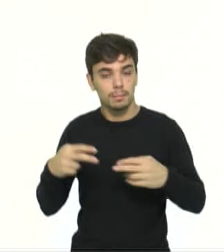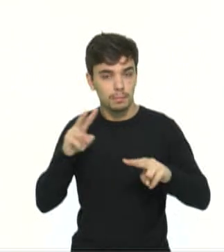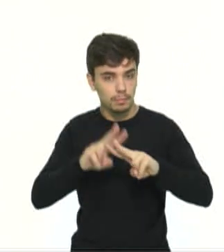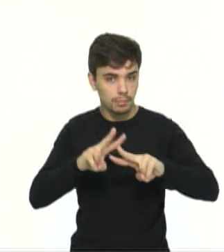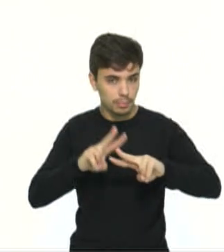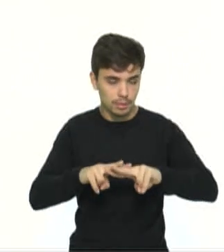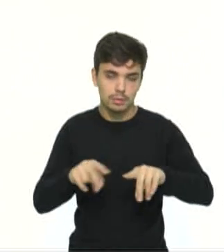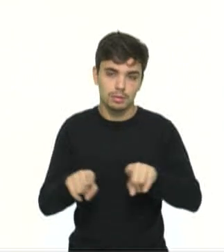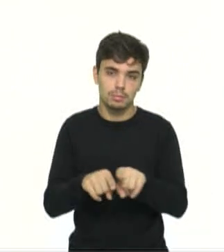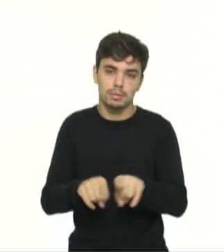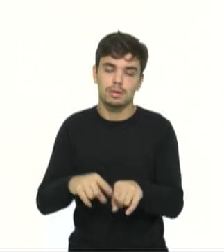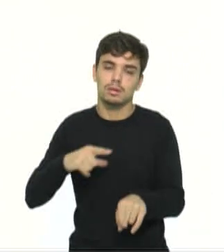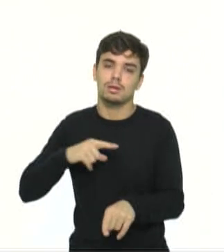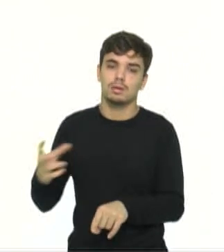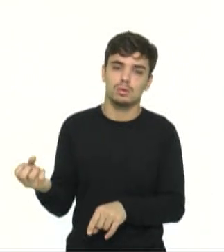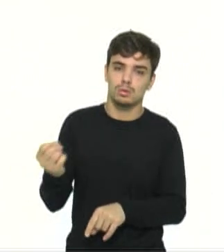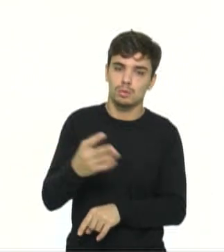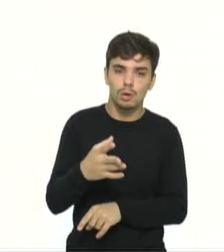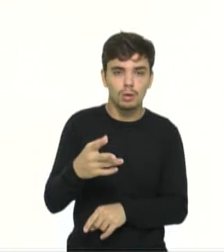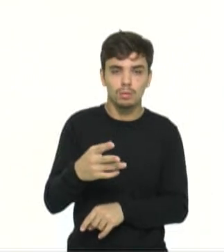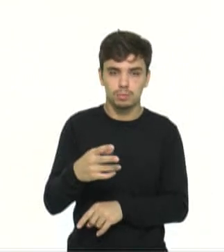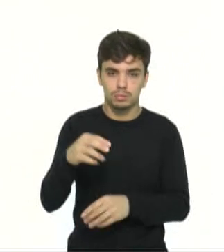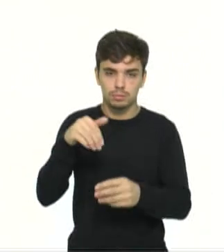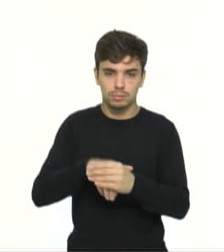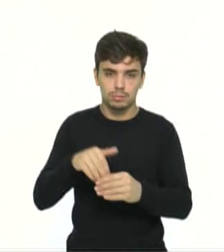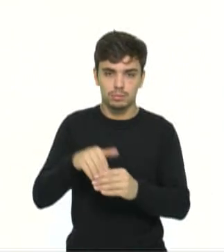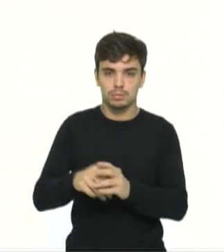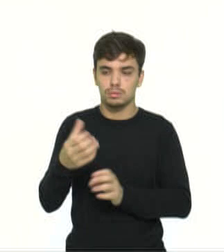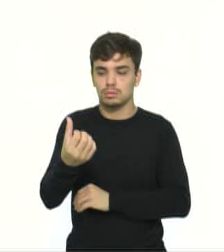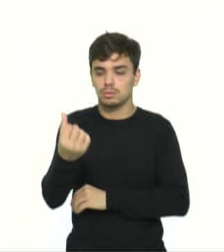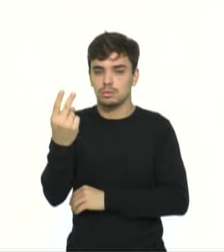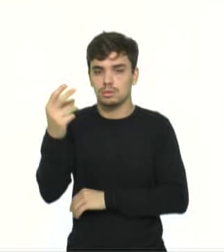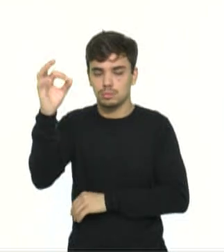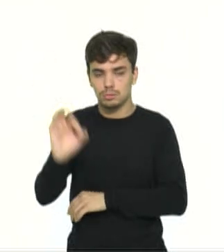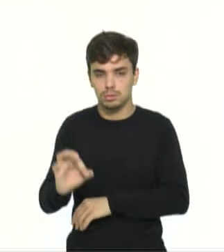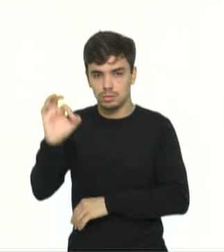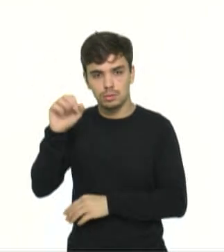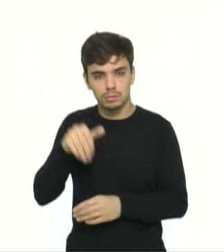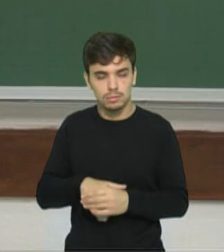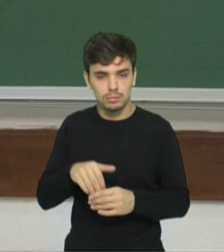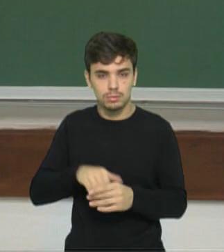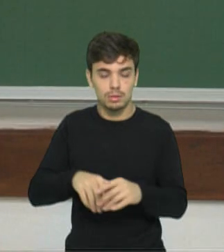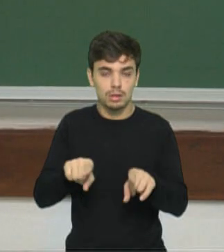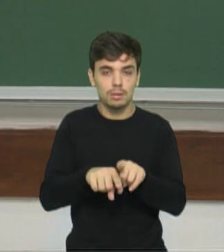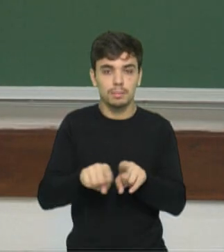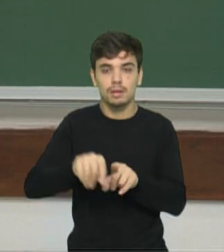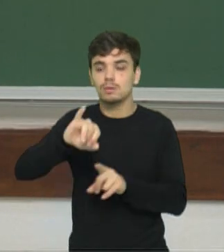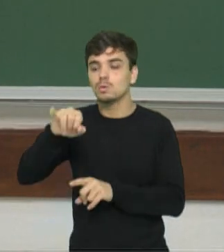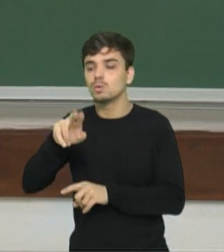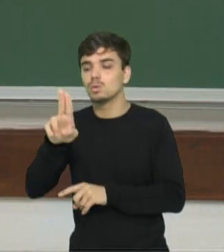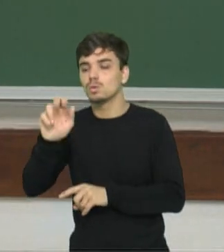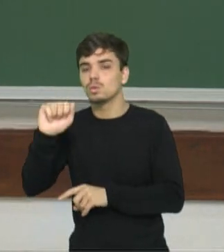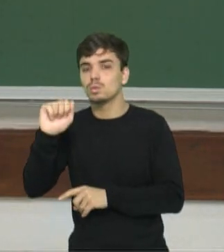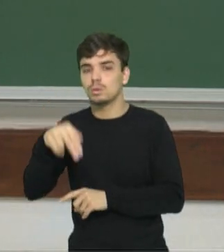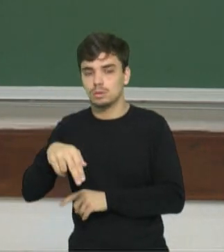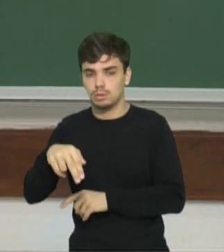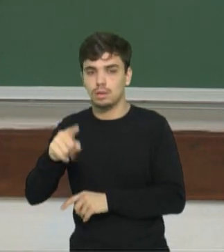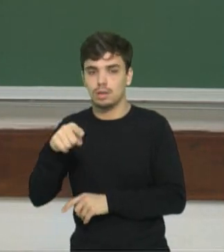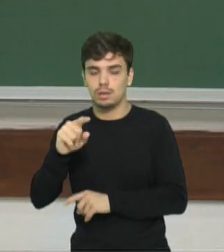eleições, vencidas por Perón com 62% dos votos. Juan Domingo Perón, que era um líder